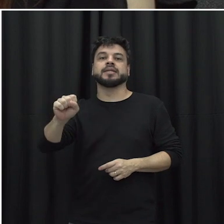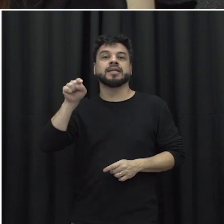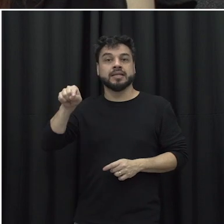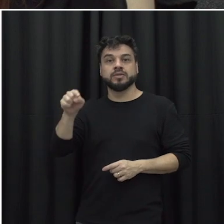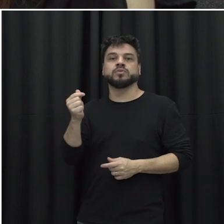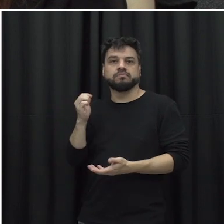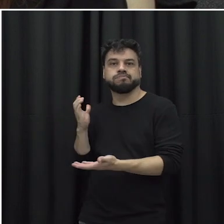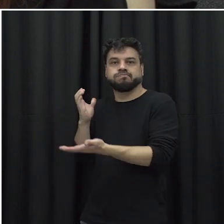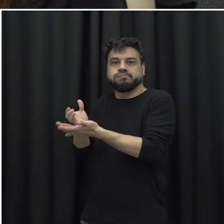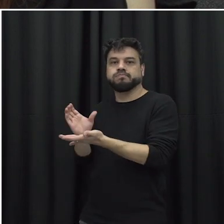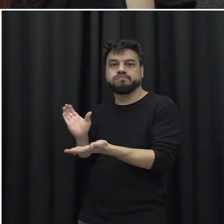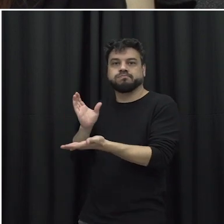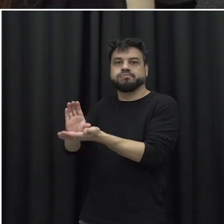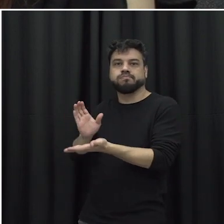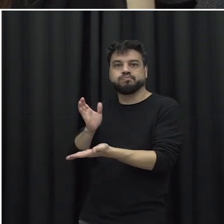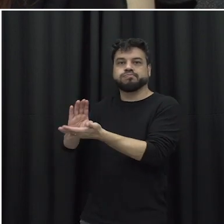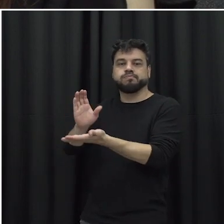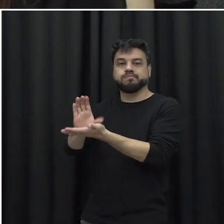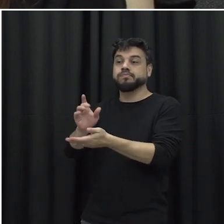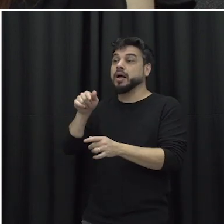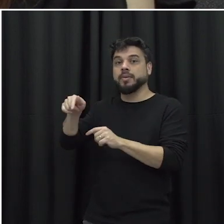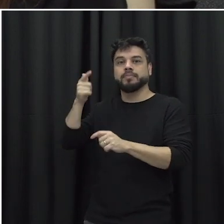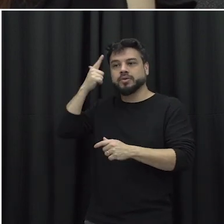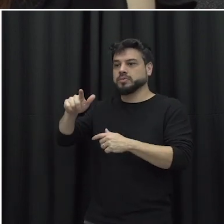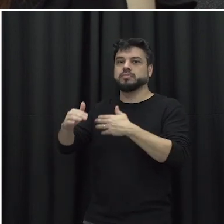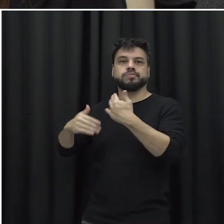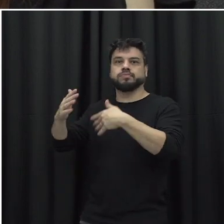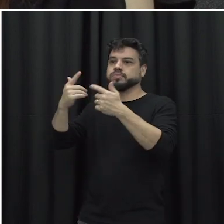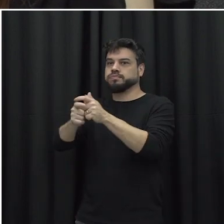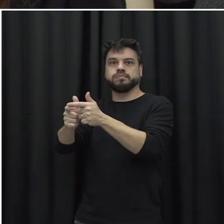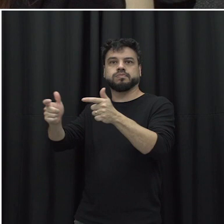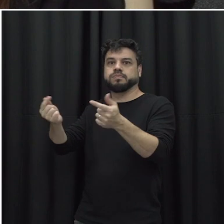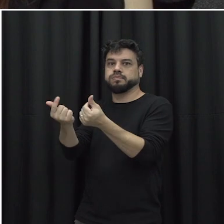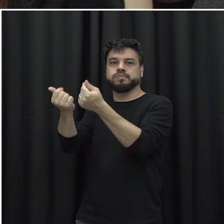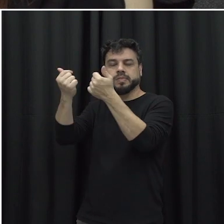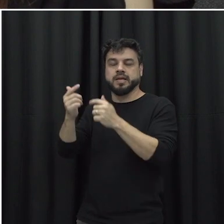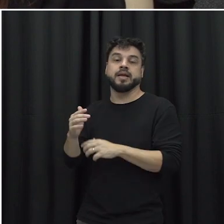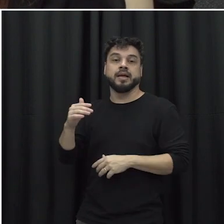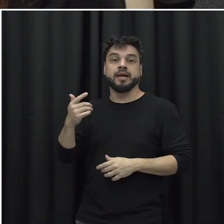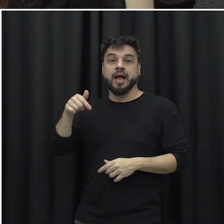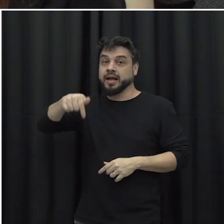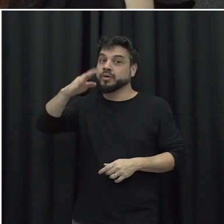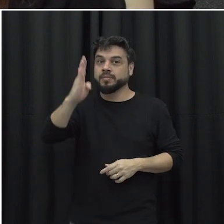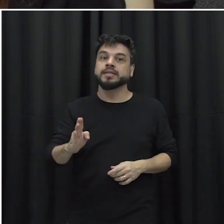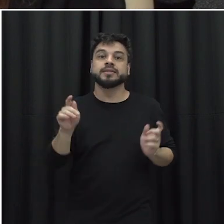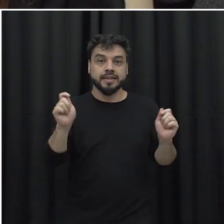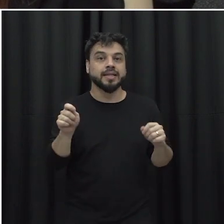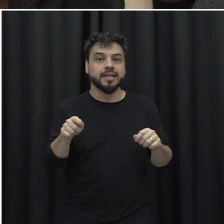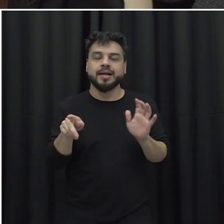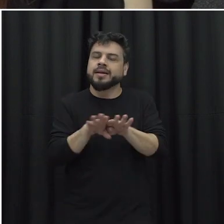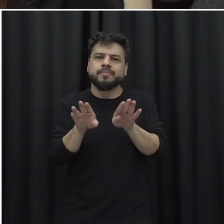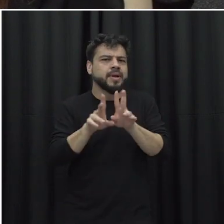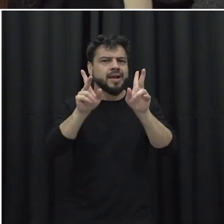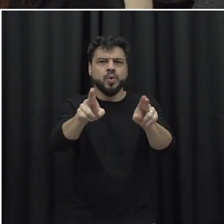com relação a faturamento. Então, isso aqui no Brasil também teria essa possibilidade. E como só há